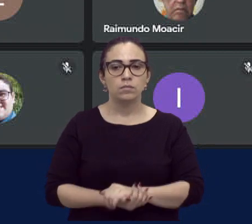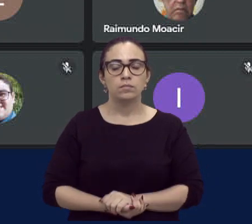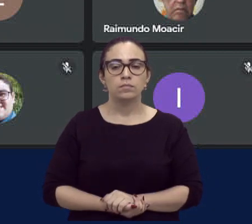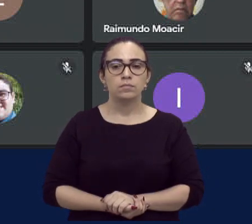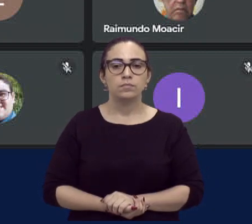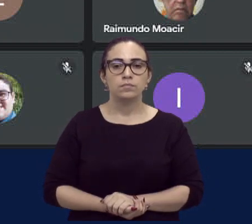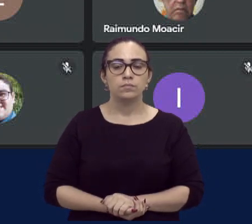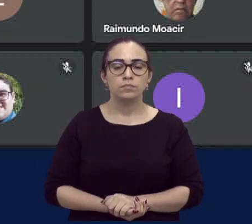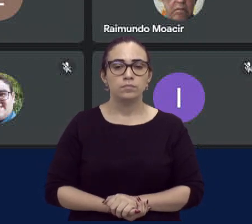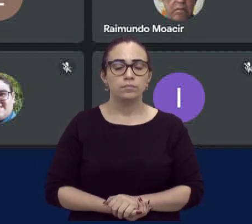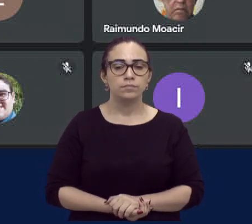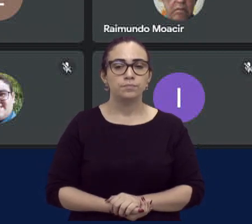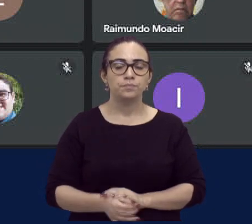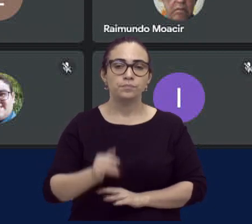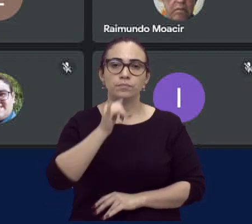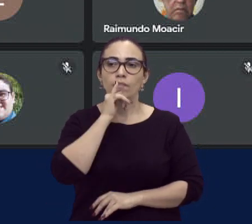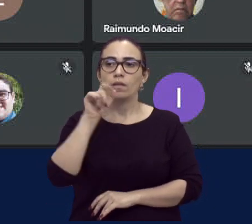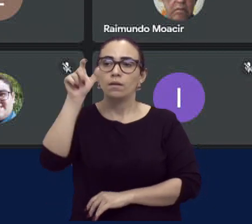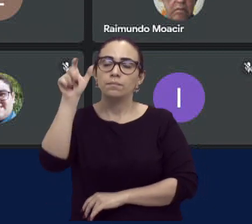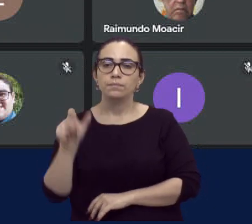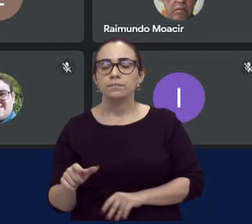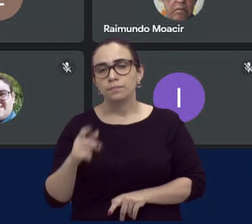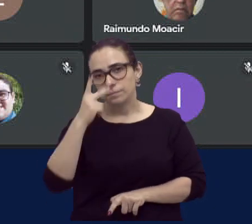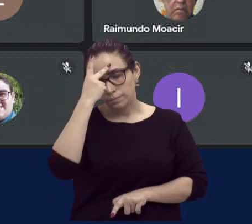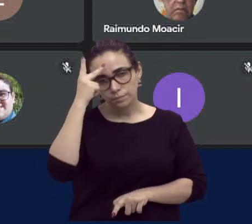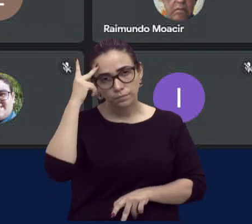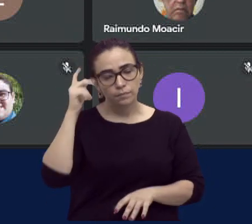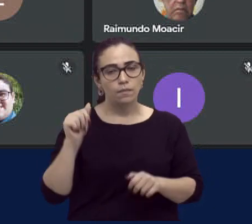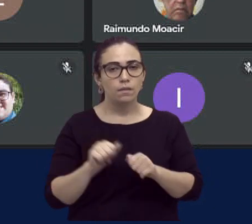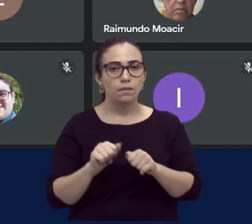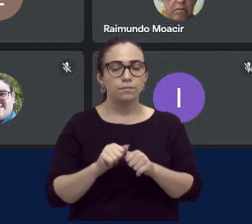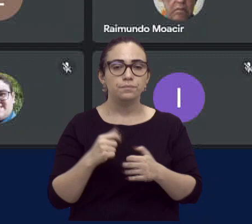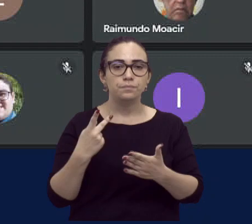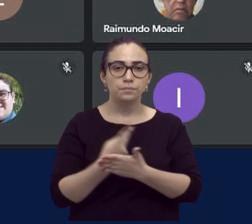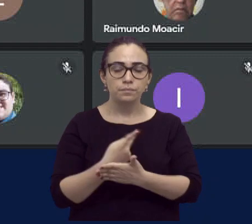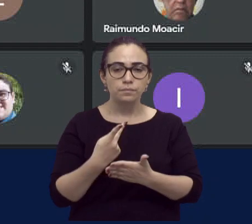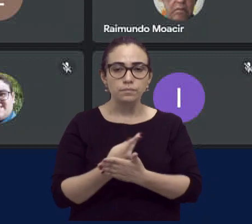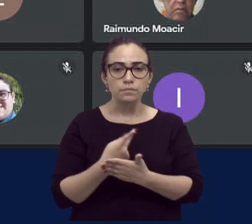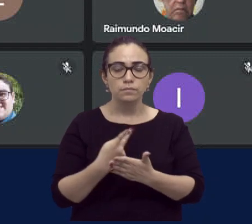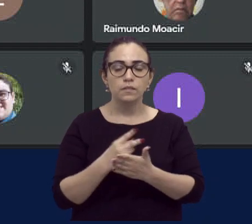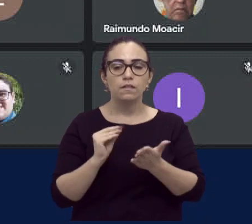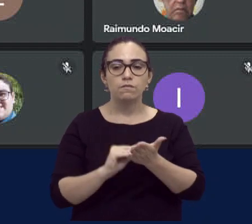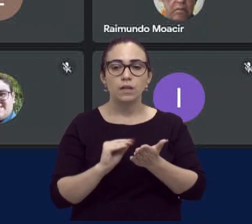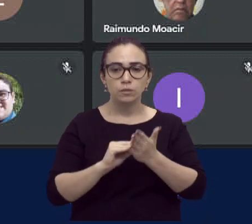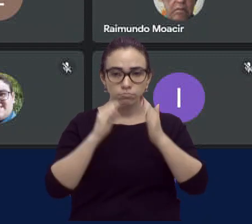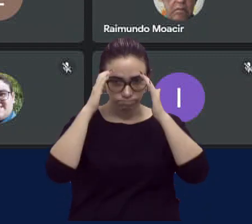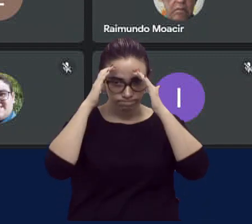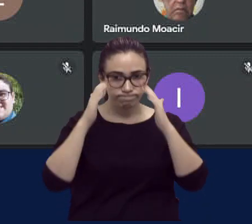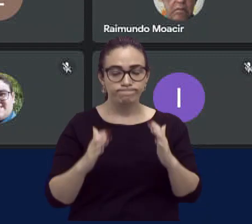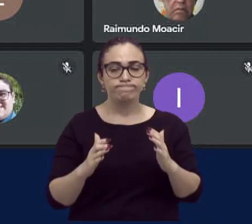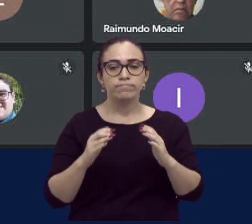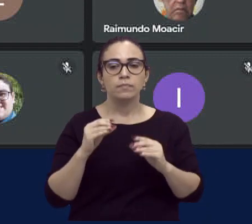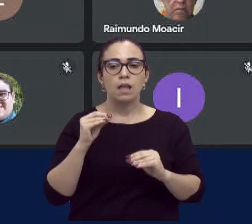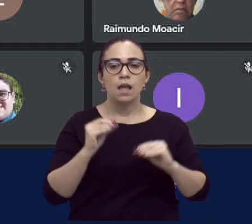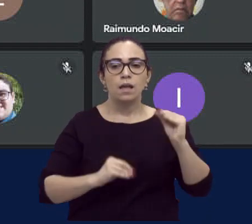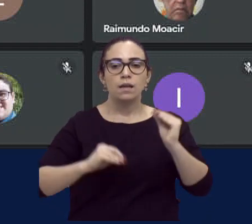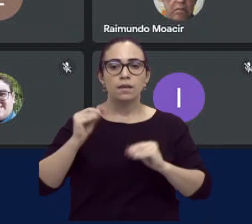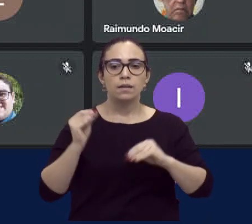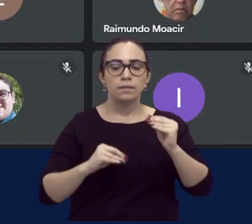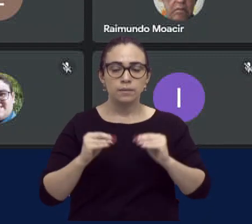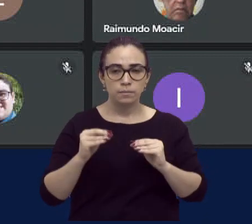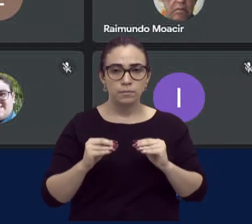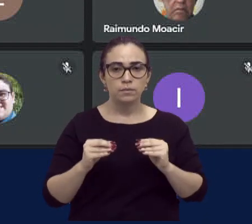coisa, né, que não atendeu a algum ponto que desse equilíbrio nessa relação